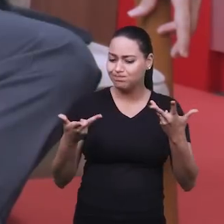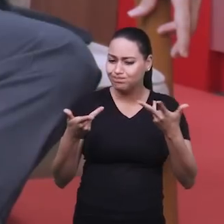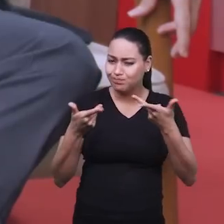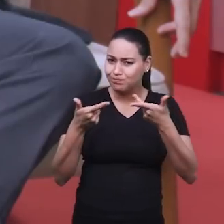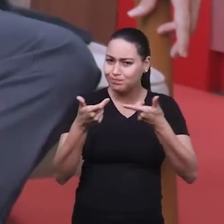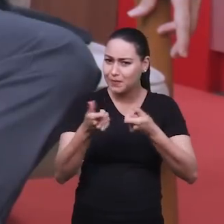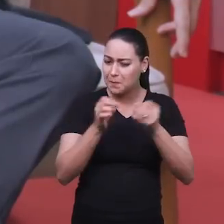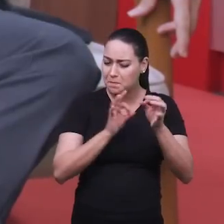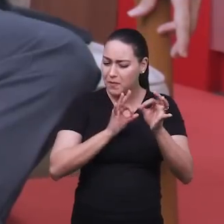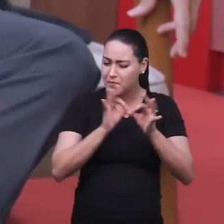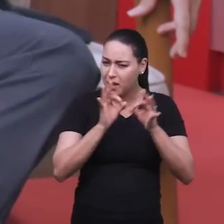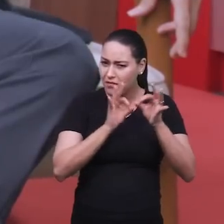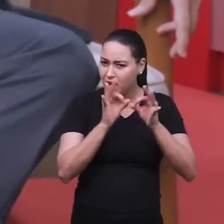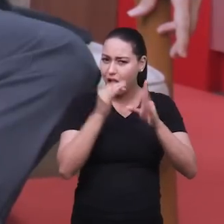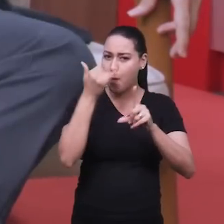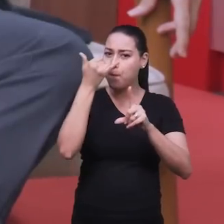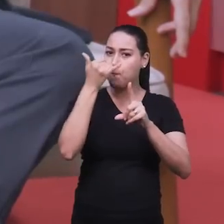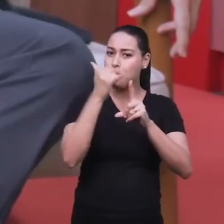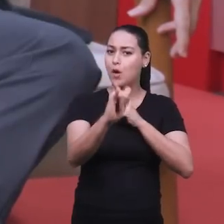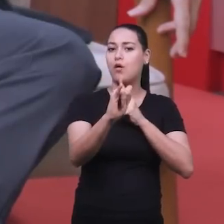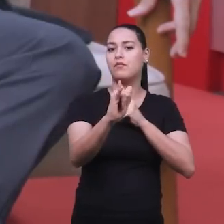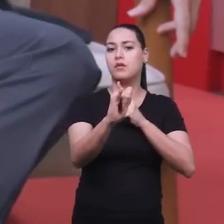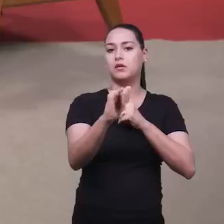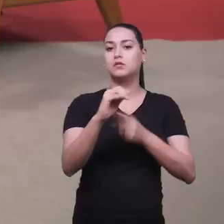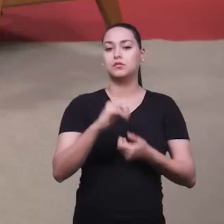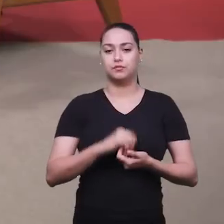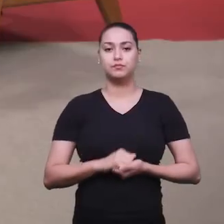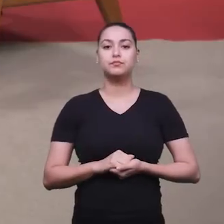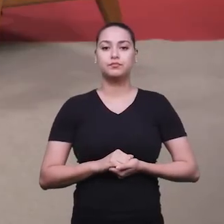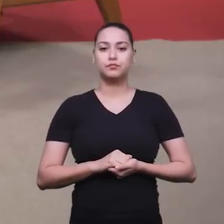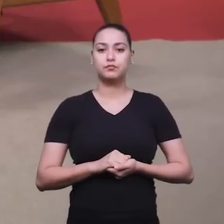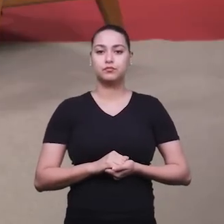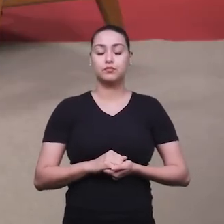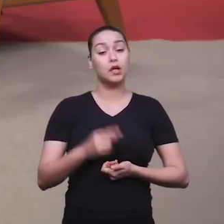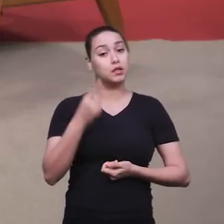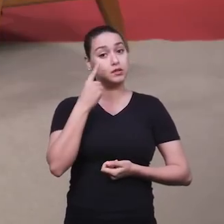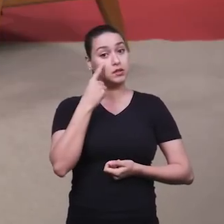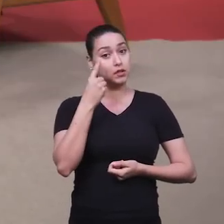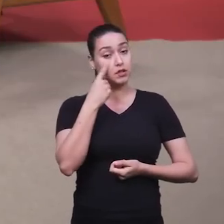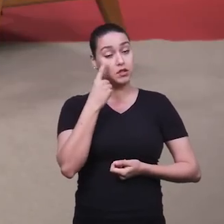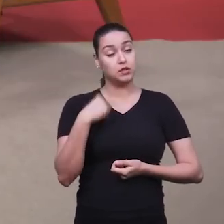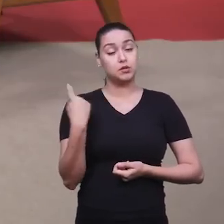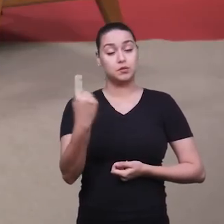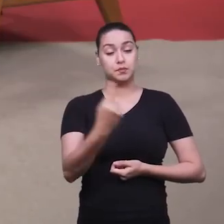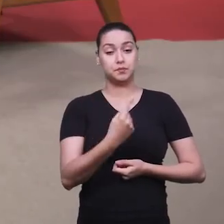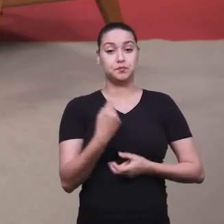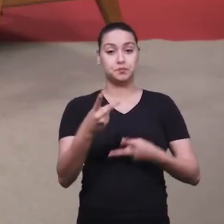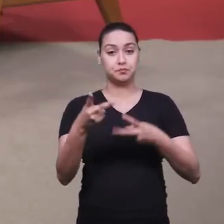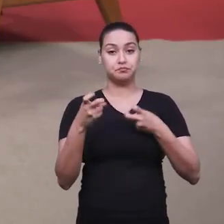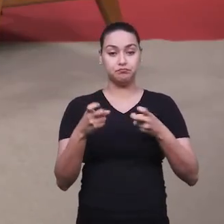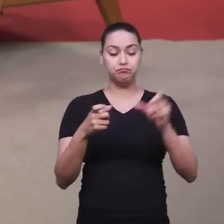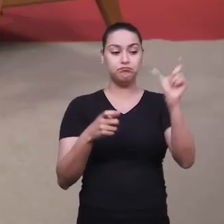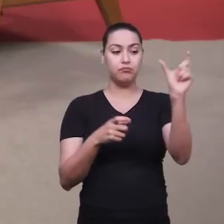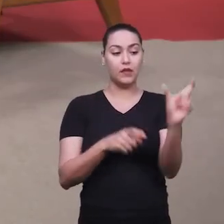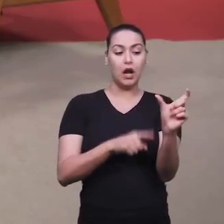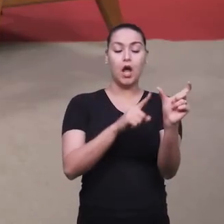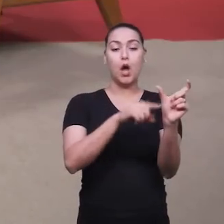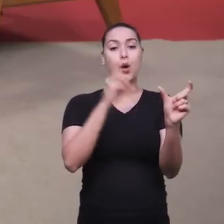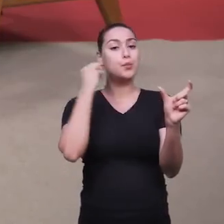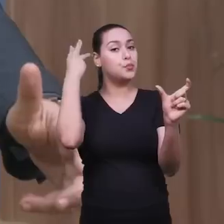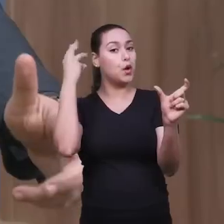era maravilhosamente profético. Glória a Jesus. É interessante que você vê aqui na figura